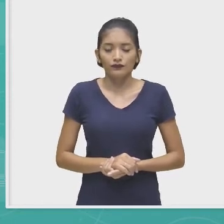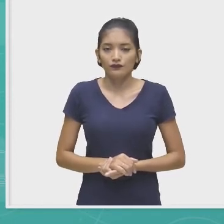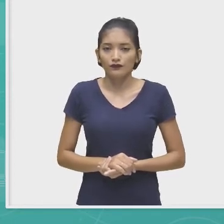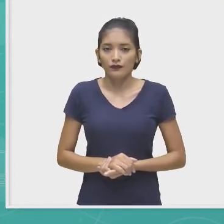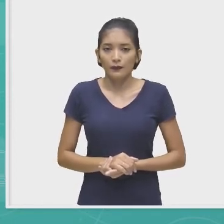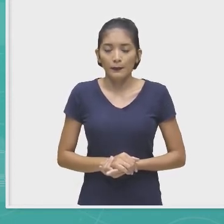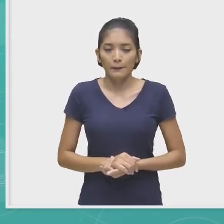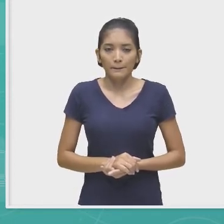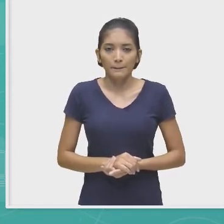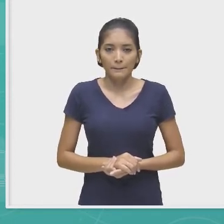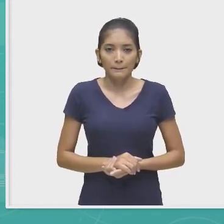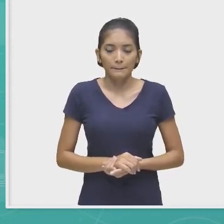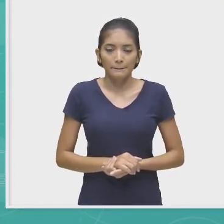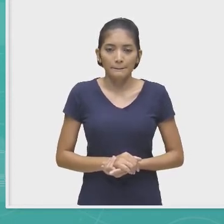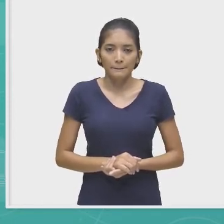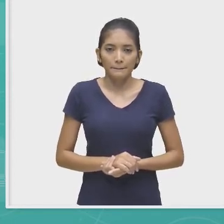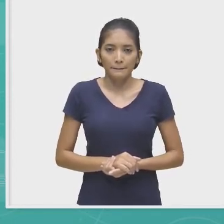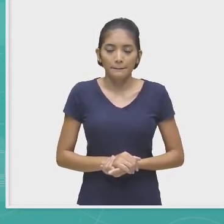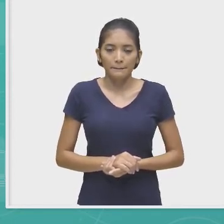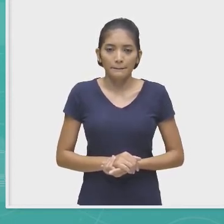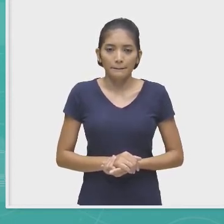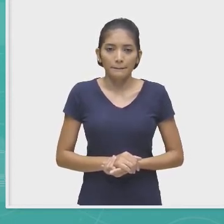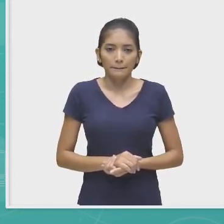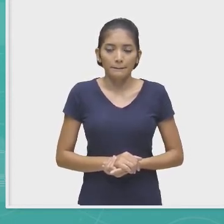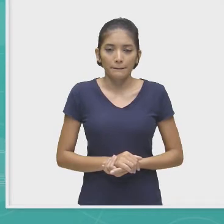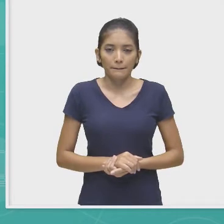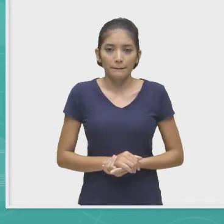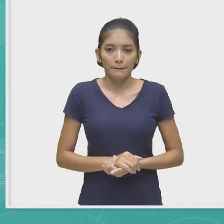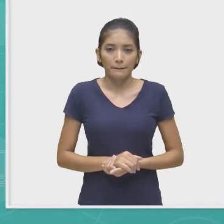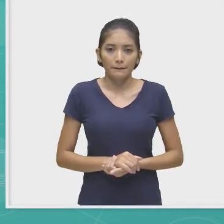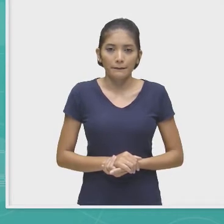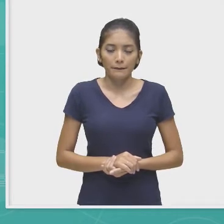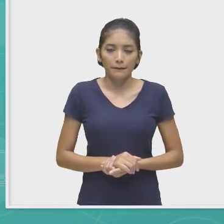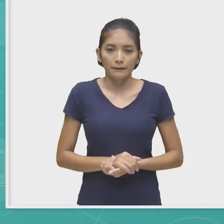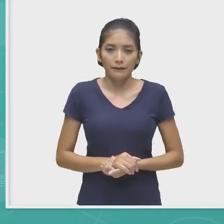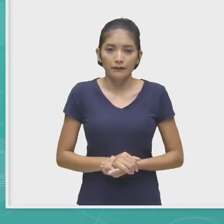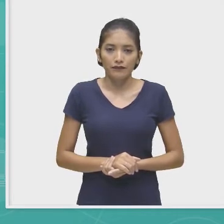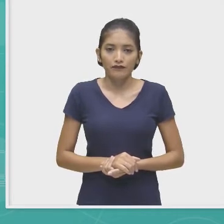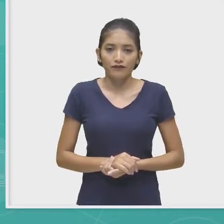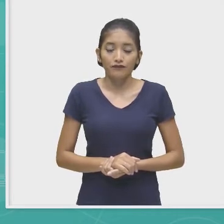5 mais 1, 6, 6 mais 4, 10.